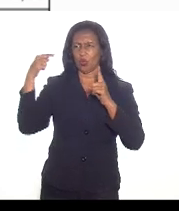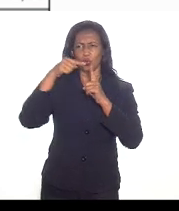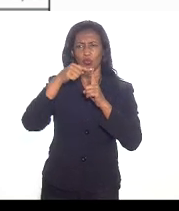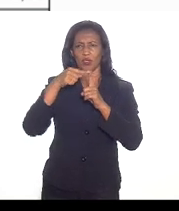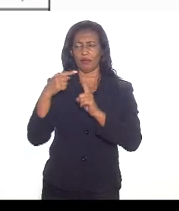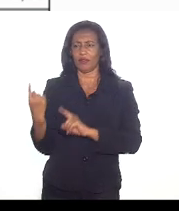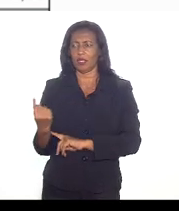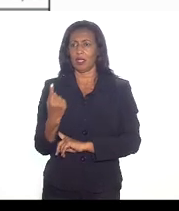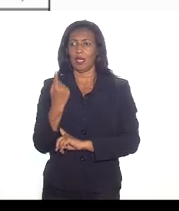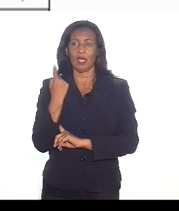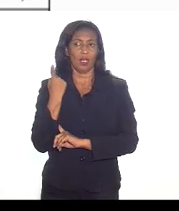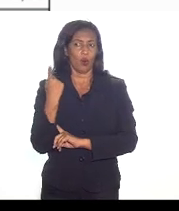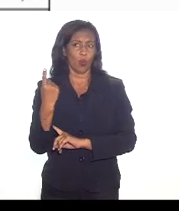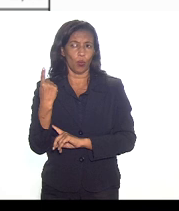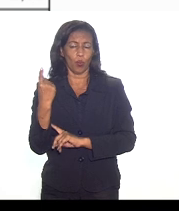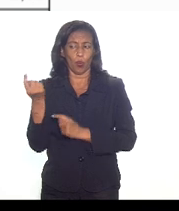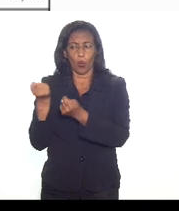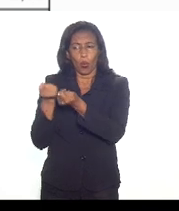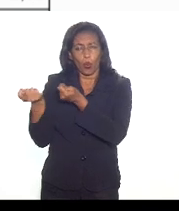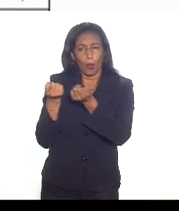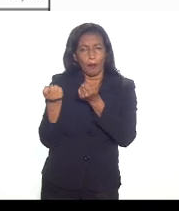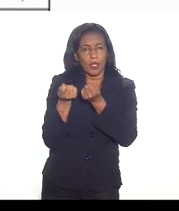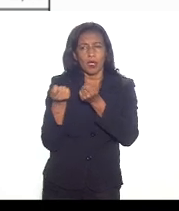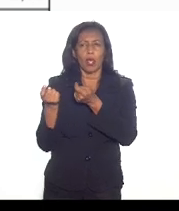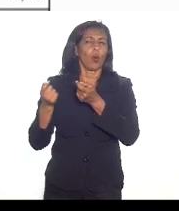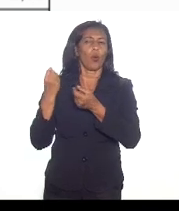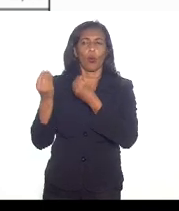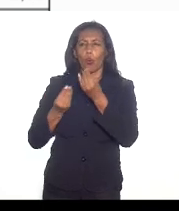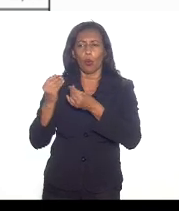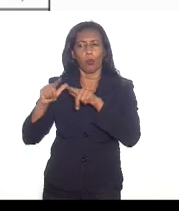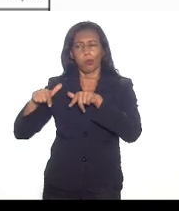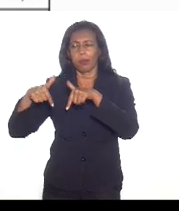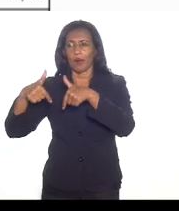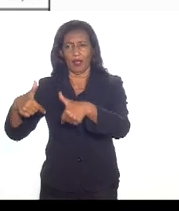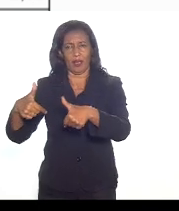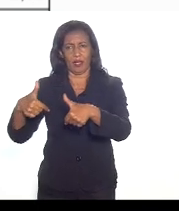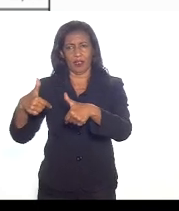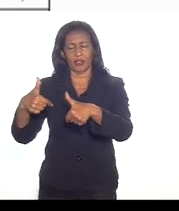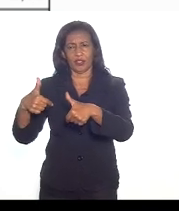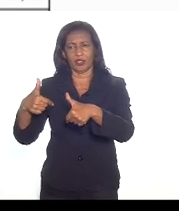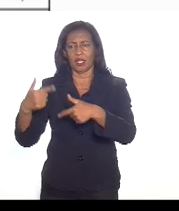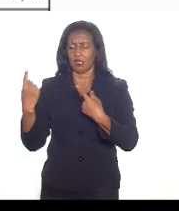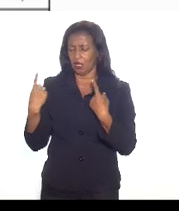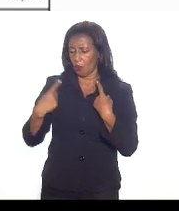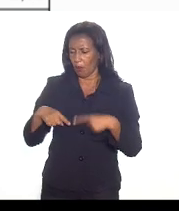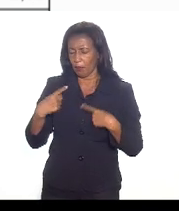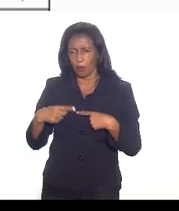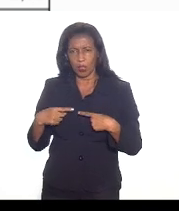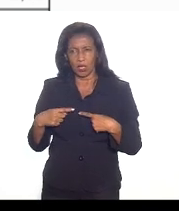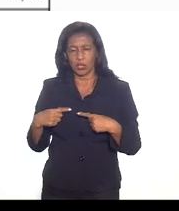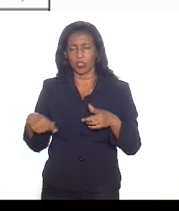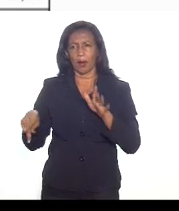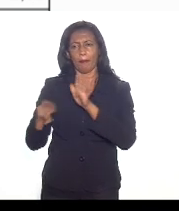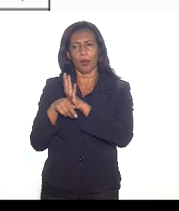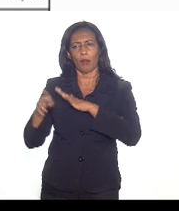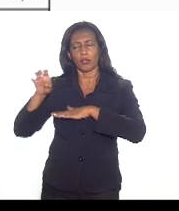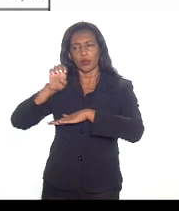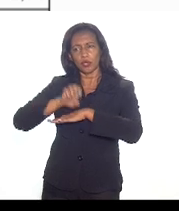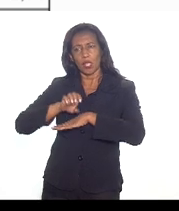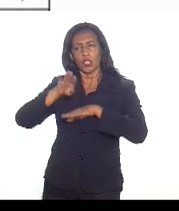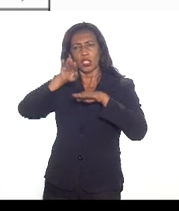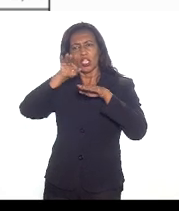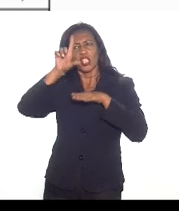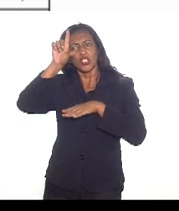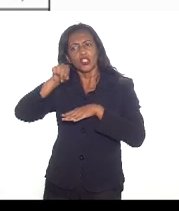como integra a economia do estado do Rio de Janeiro, a cidade do Rio ser um hub, ter uma política metropolitana que diminua a desigualdade,